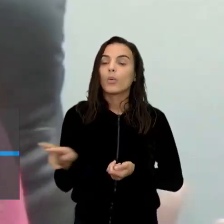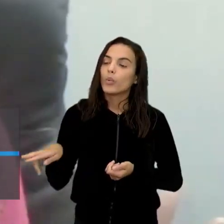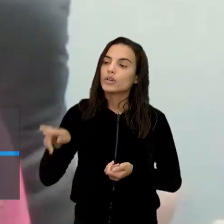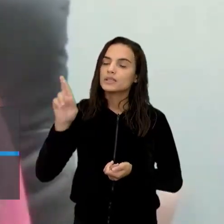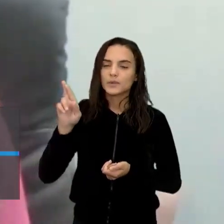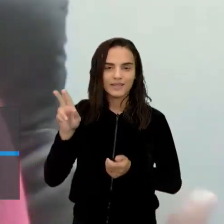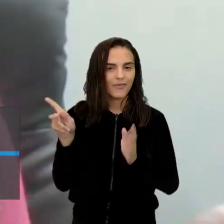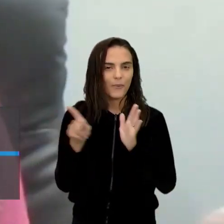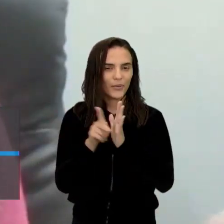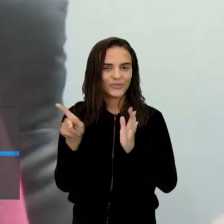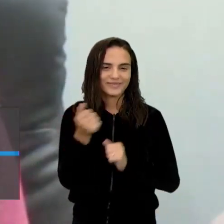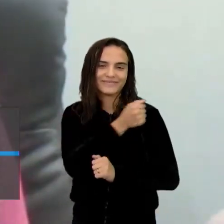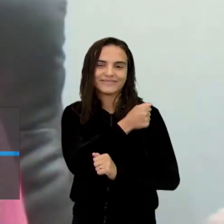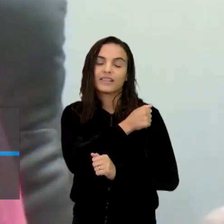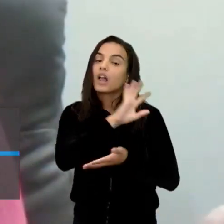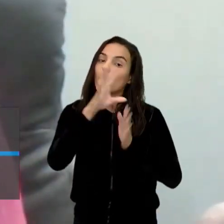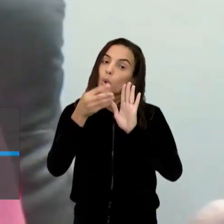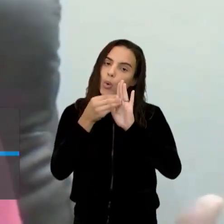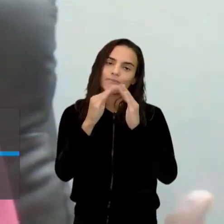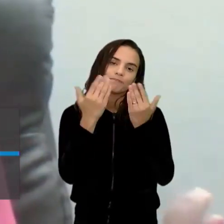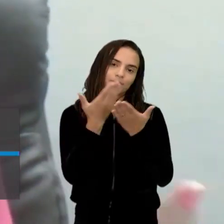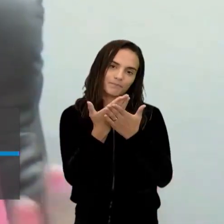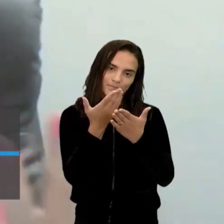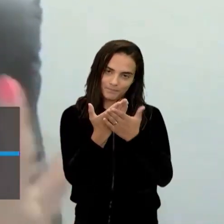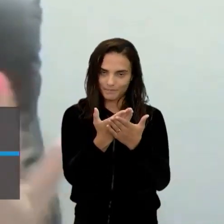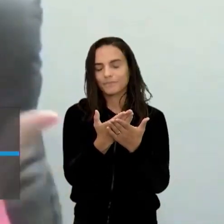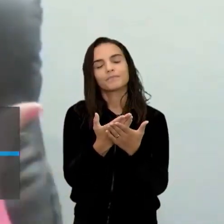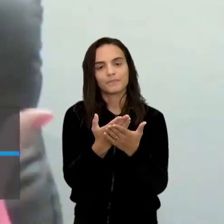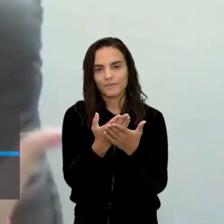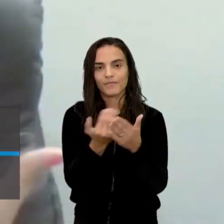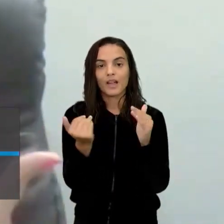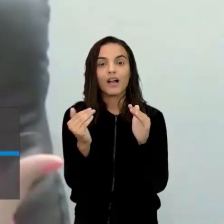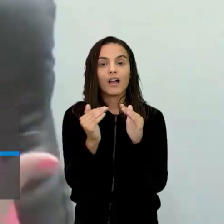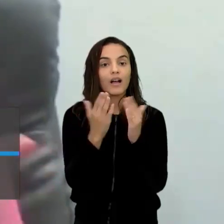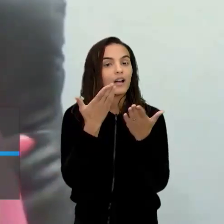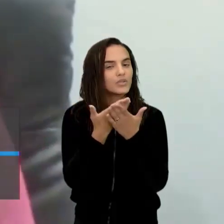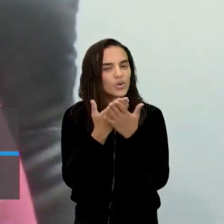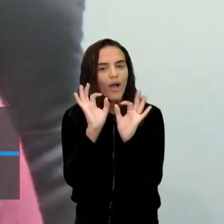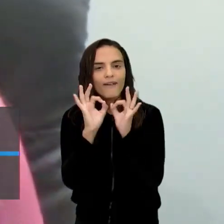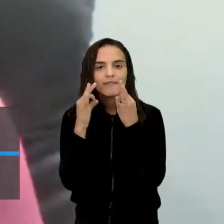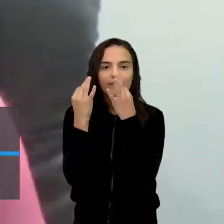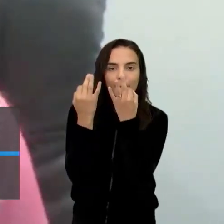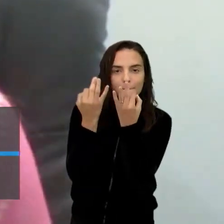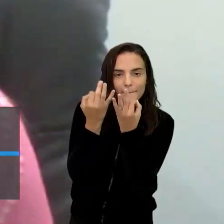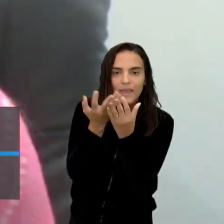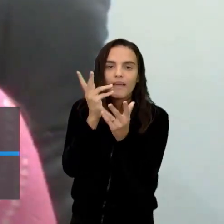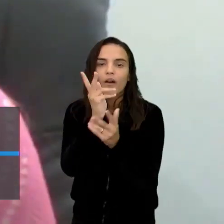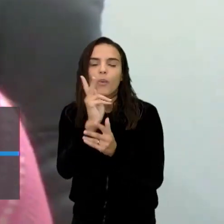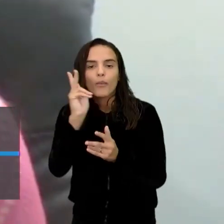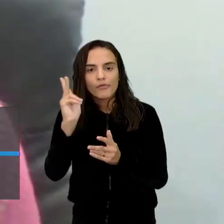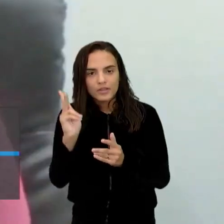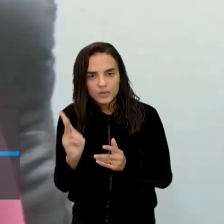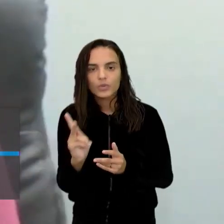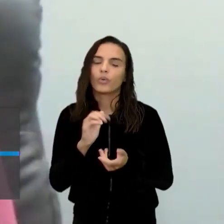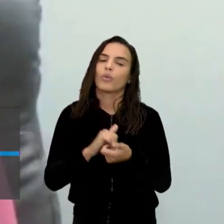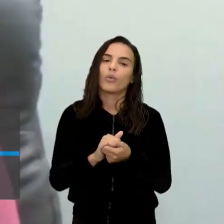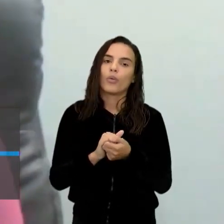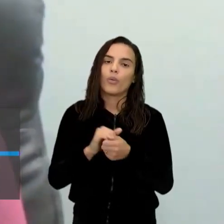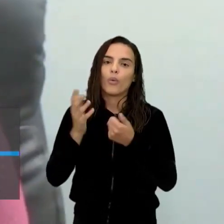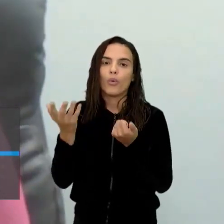esses alunos é toda a escola, né? A escola, a família, o professor,